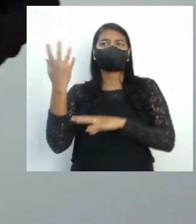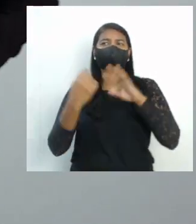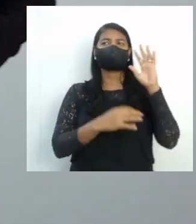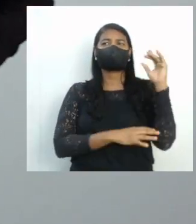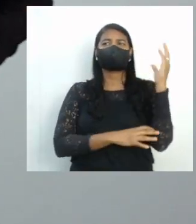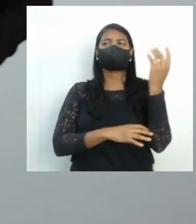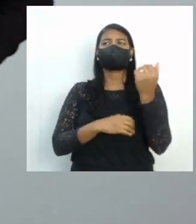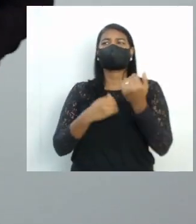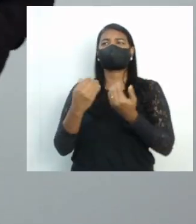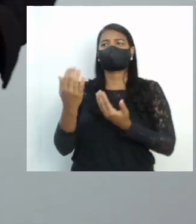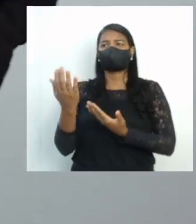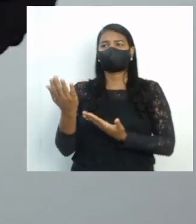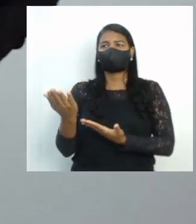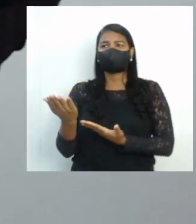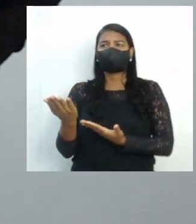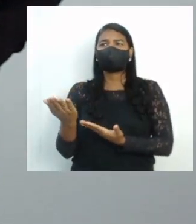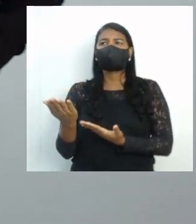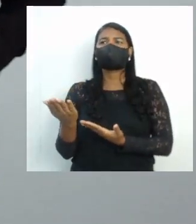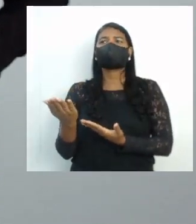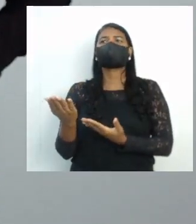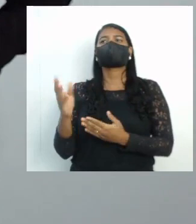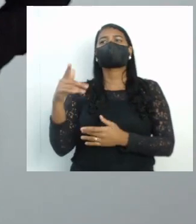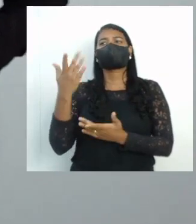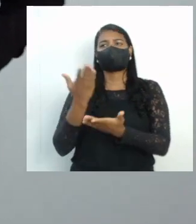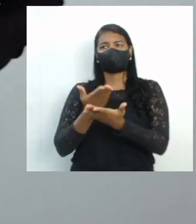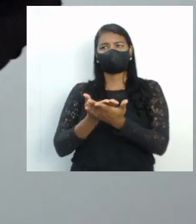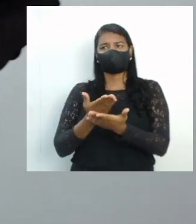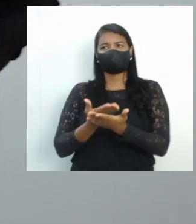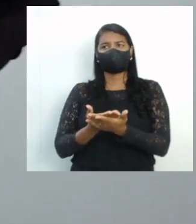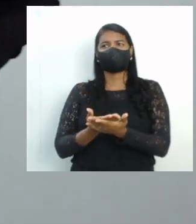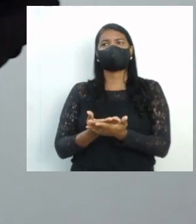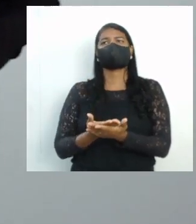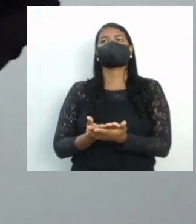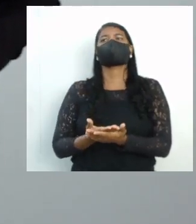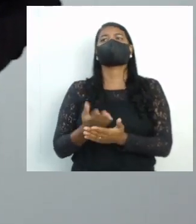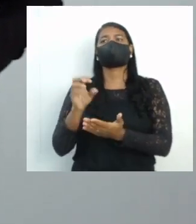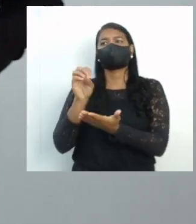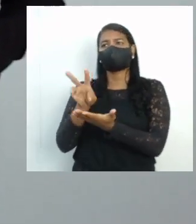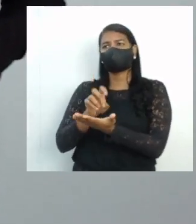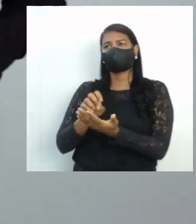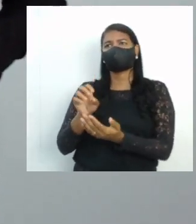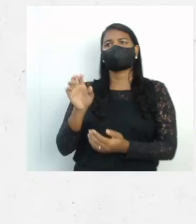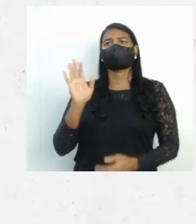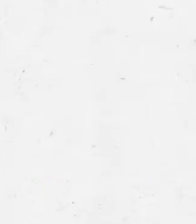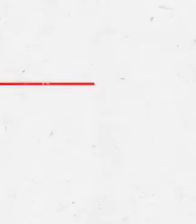Eu vou ficando por aqui e a gente se encontra na próxima aula do EducaPE.